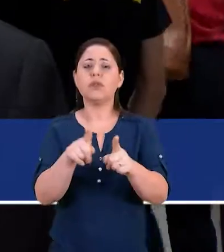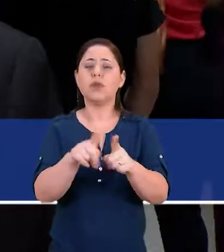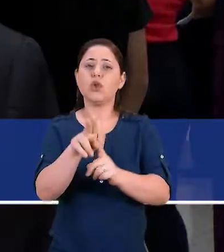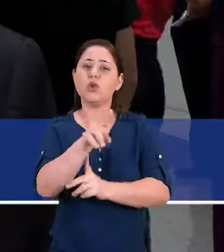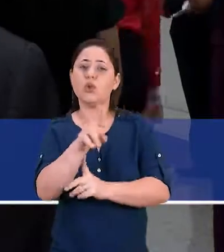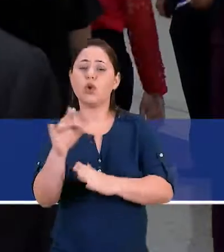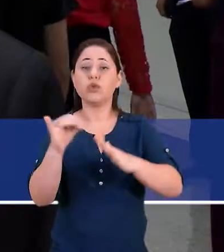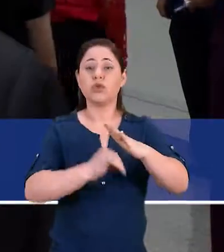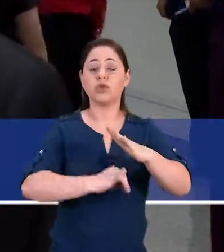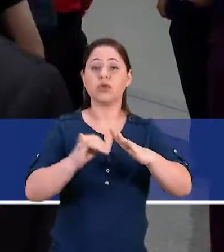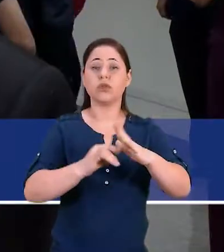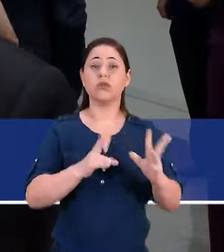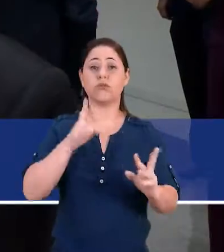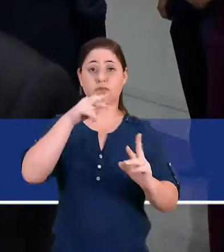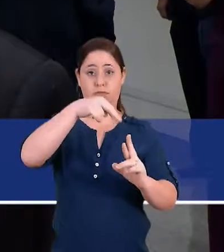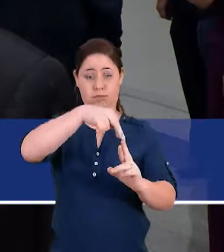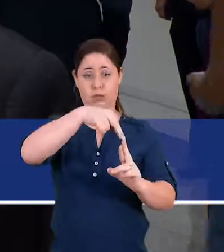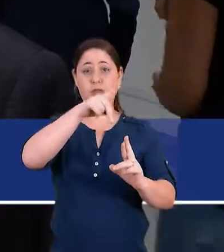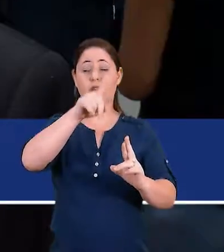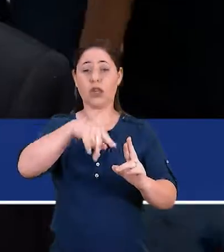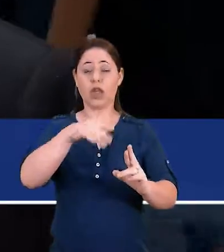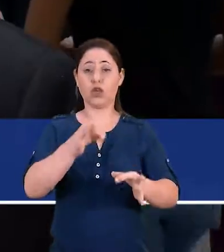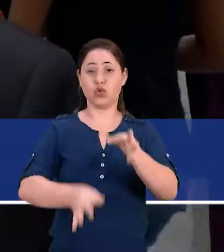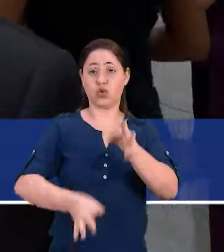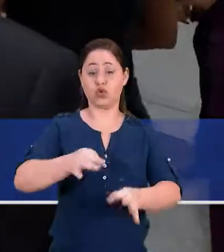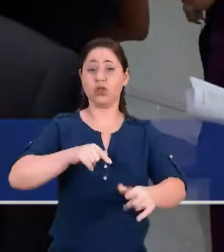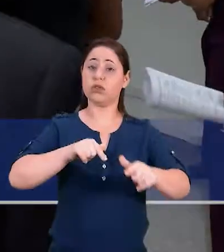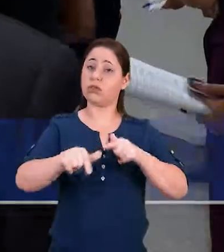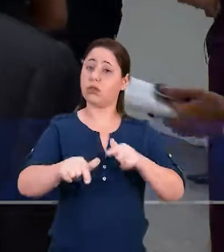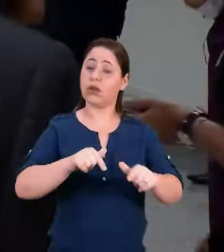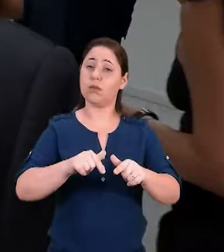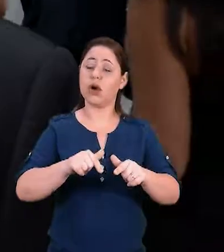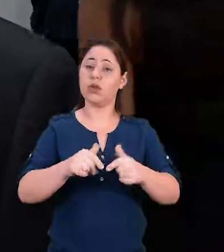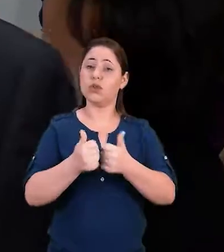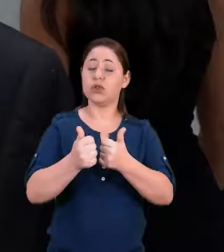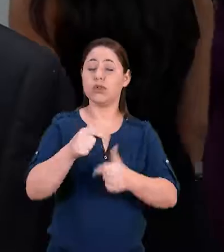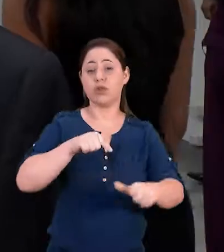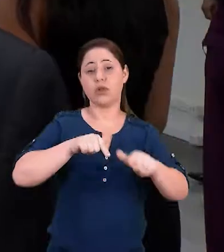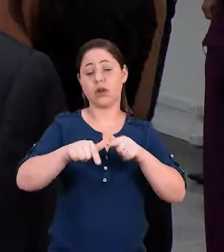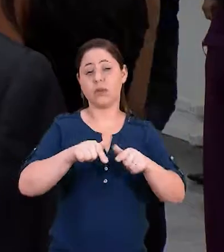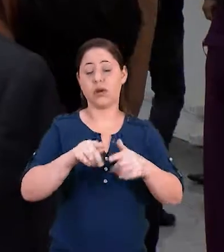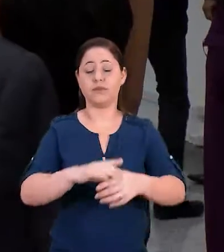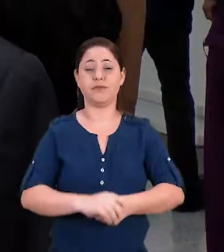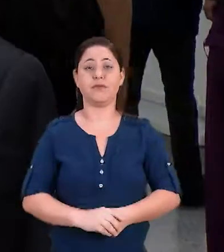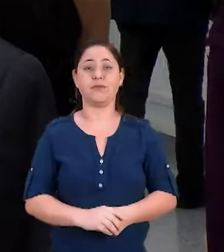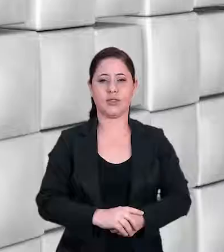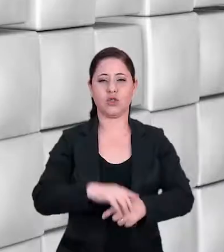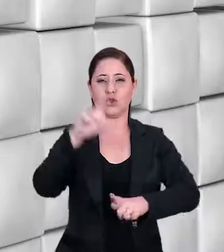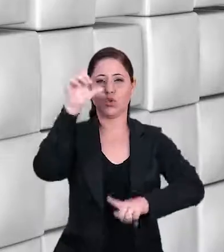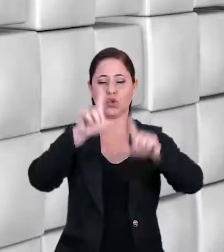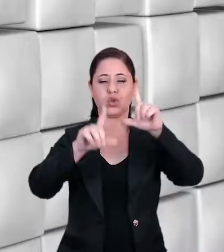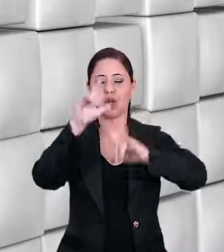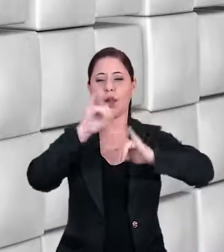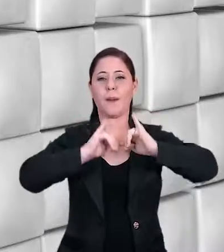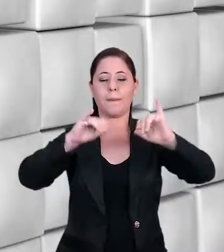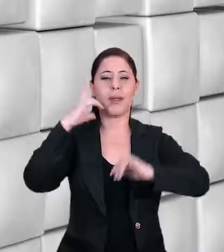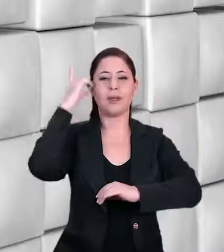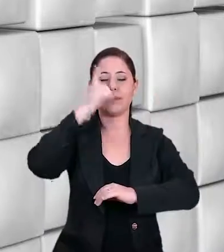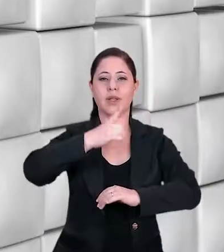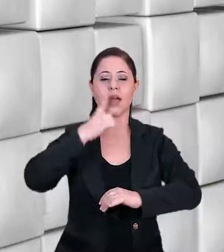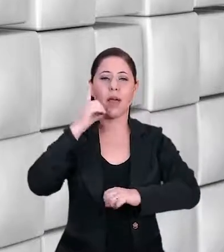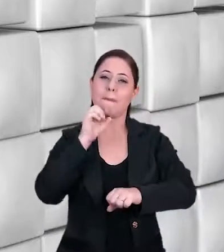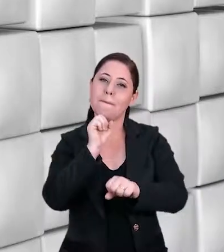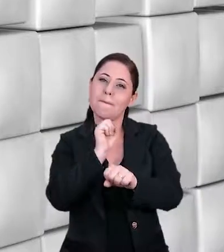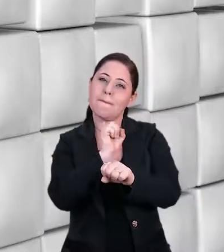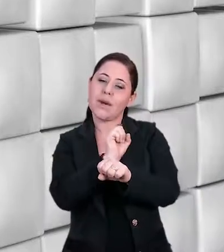nome, mas também em nome da instituição que eu represento, que é a Justiça do Trabalho e o Tribunal Regional do Trabalho. O Jornal